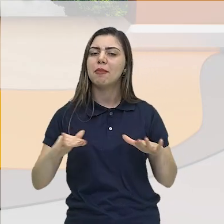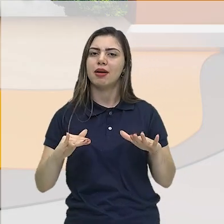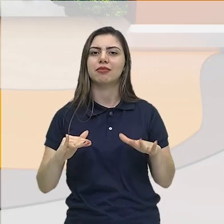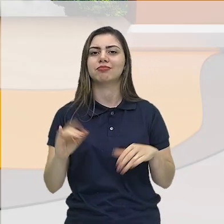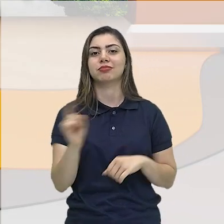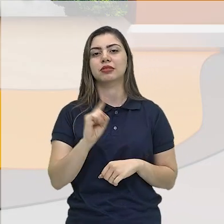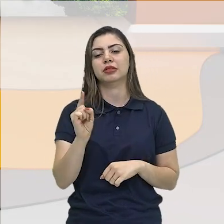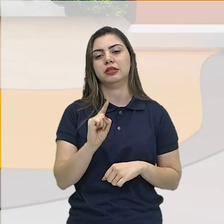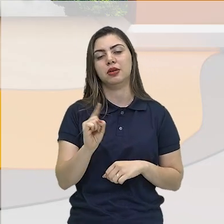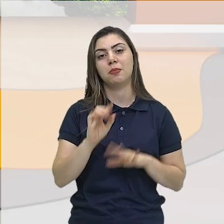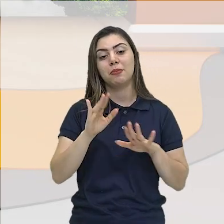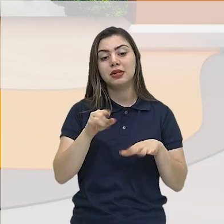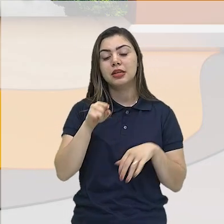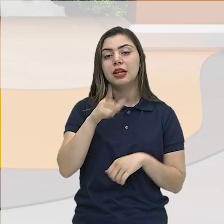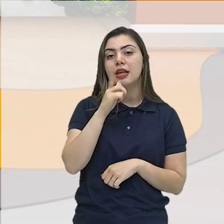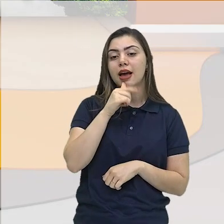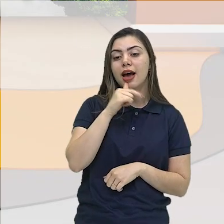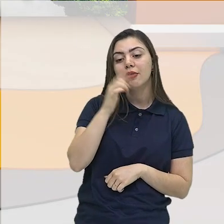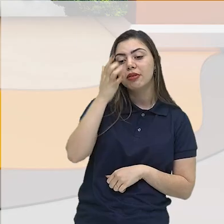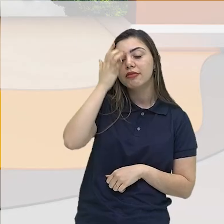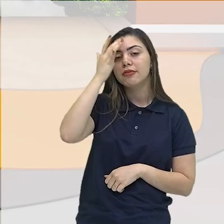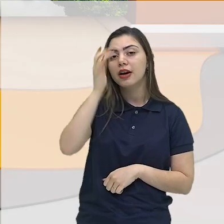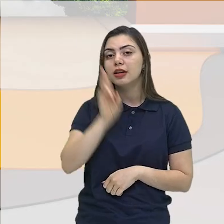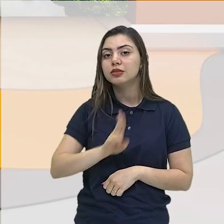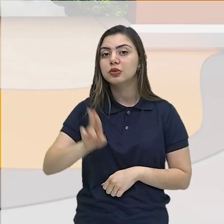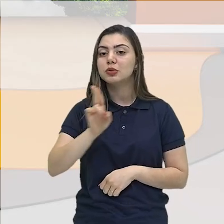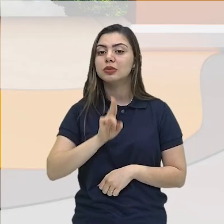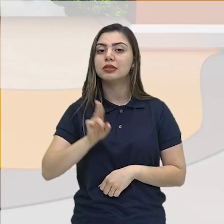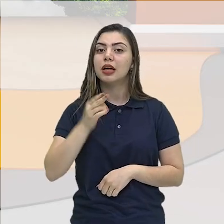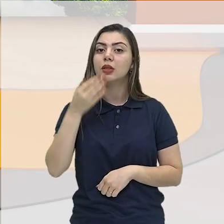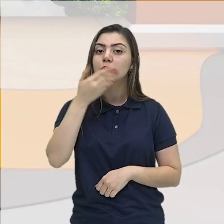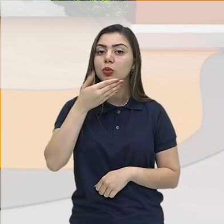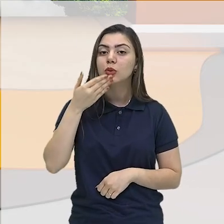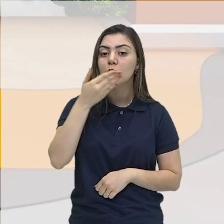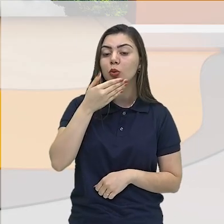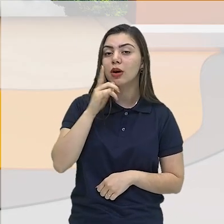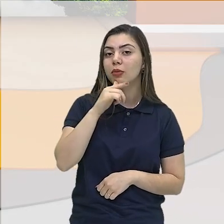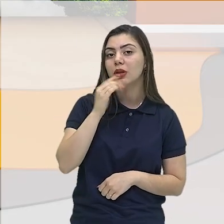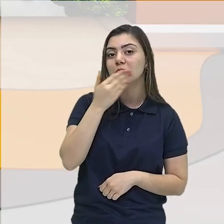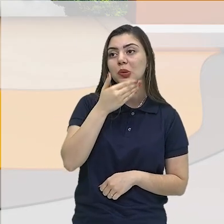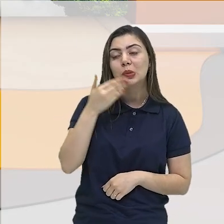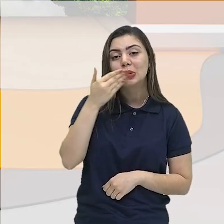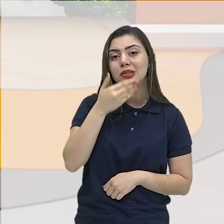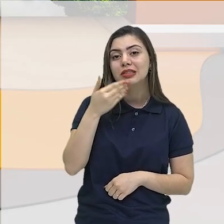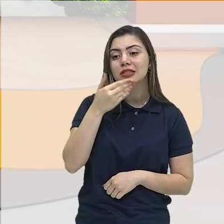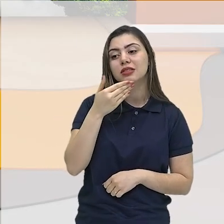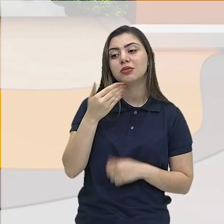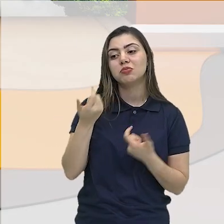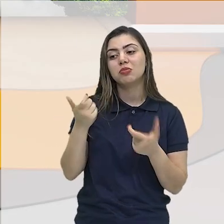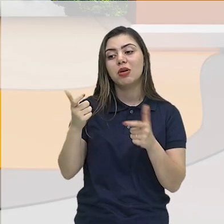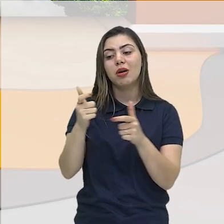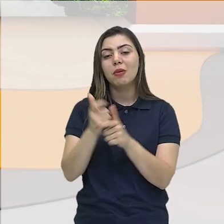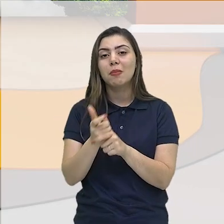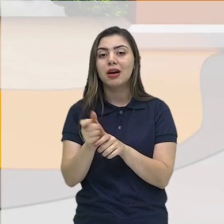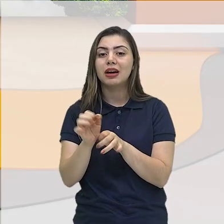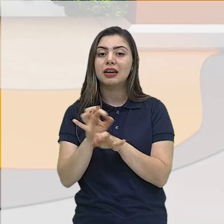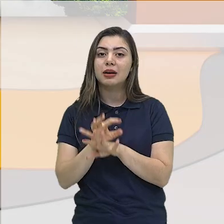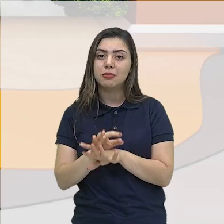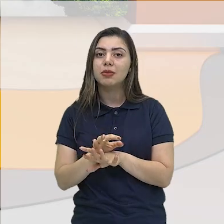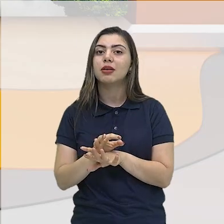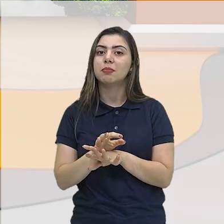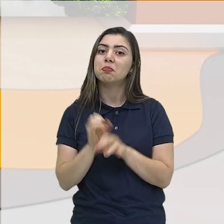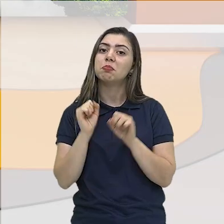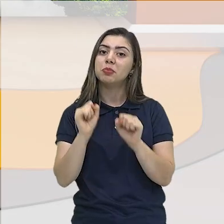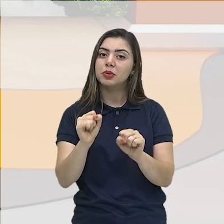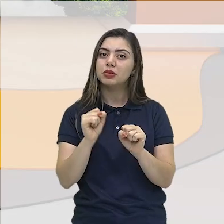para abastecimento das nossas cidades e para consumo próprio. Então, sim, a água pode acabar, mas não é a água num